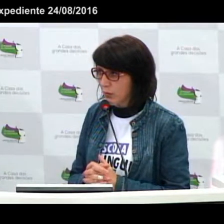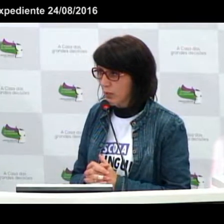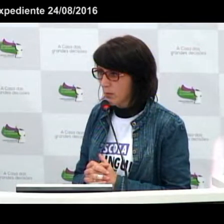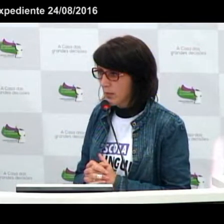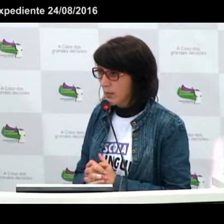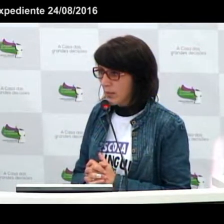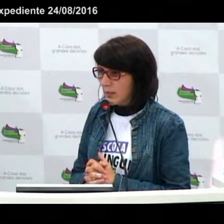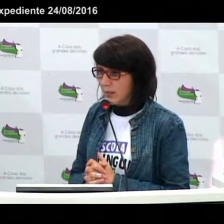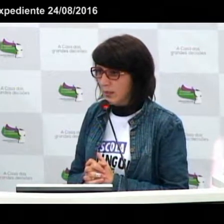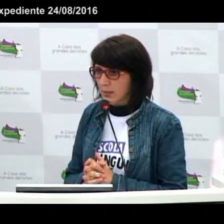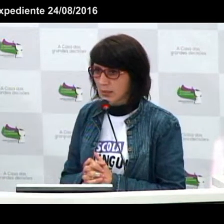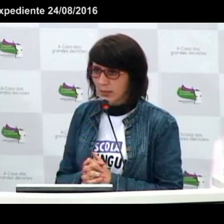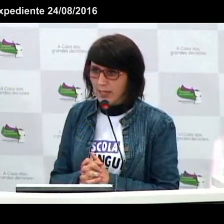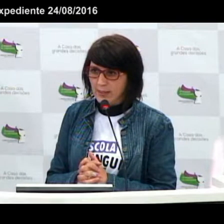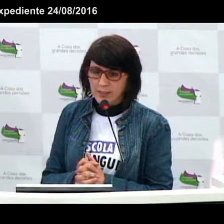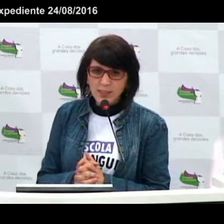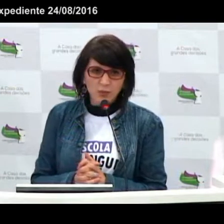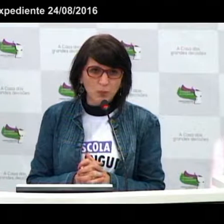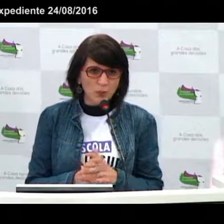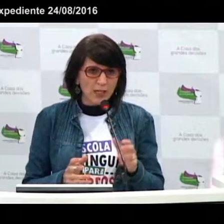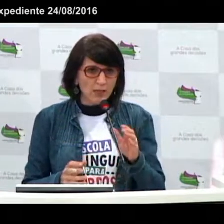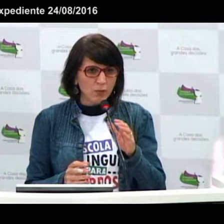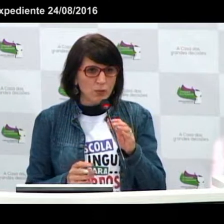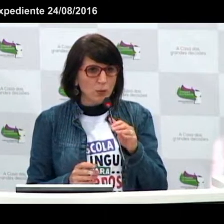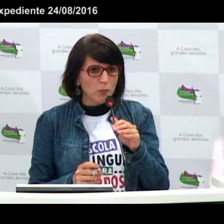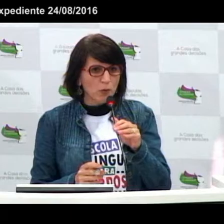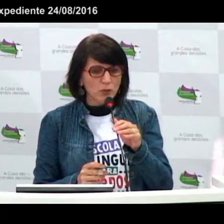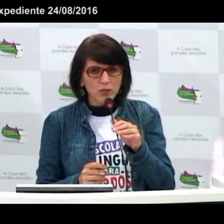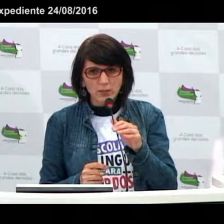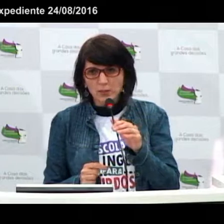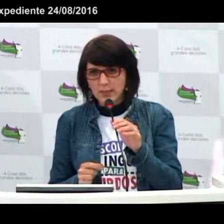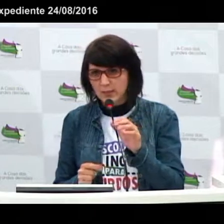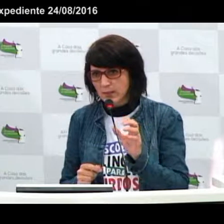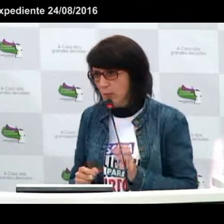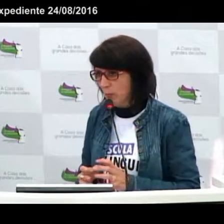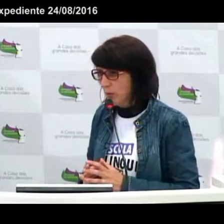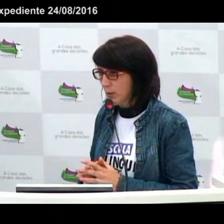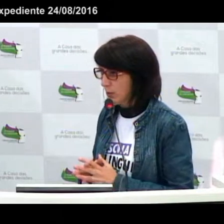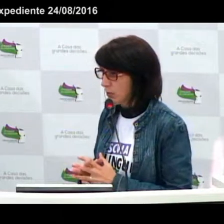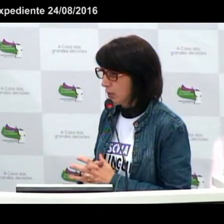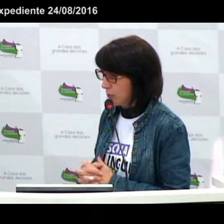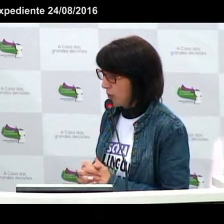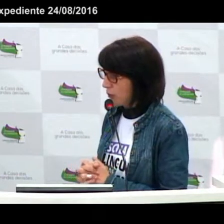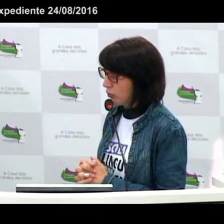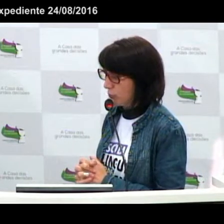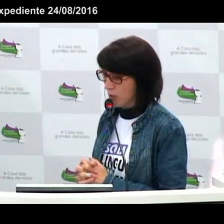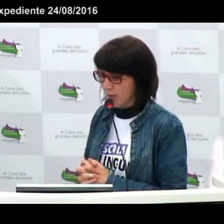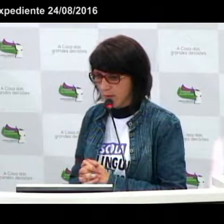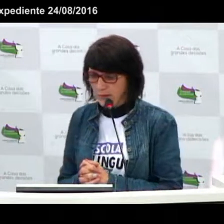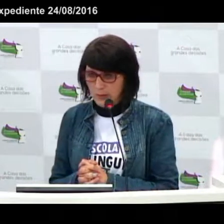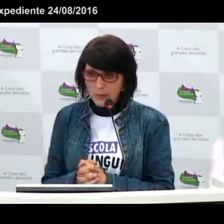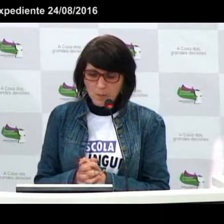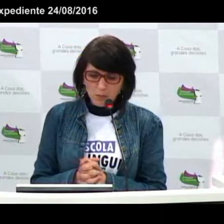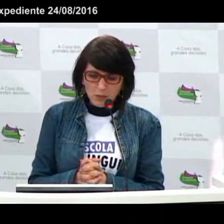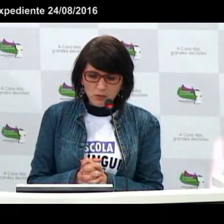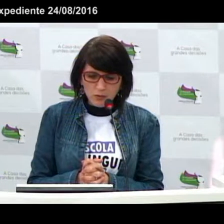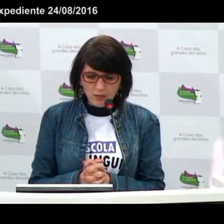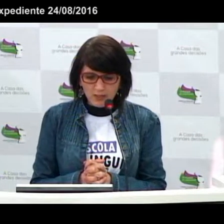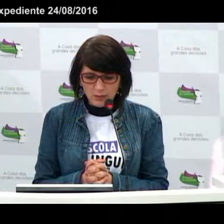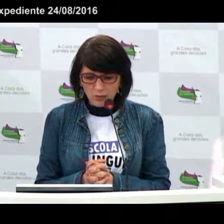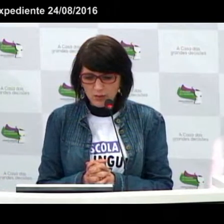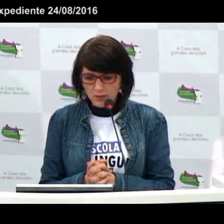vir de forma aqui irresponsável e propor projetos de leis que não poderão ser propostos por nós. Então,